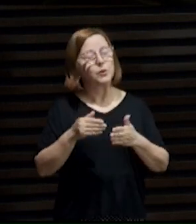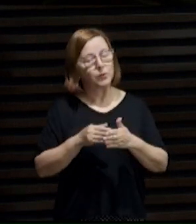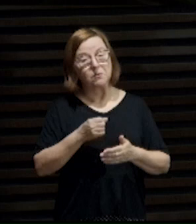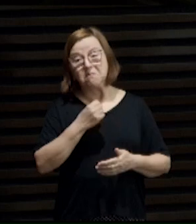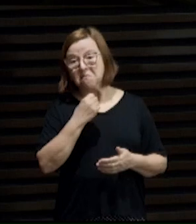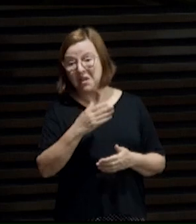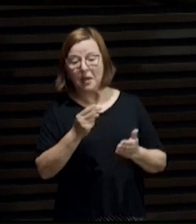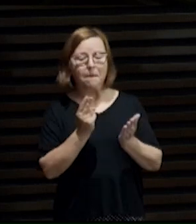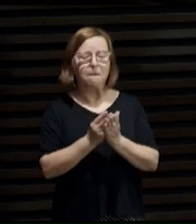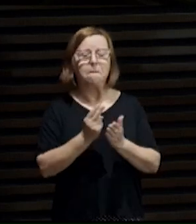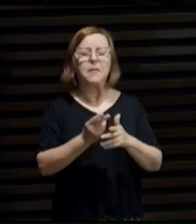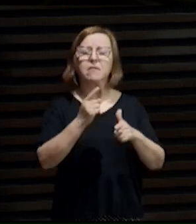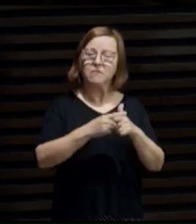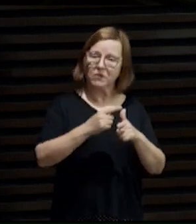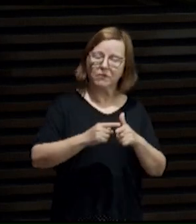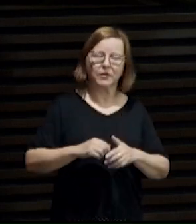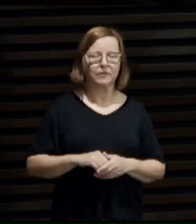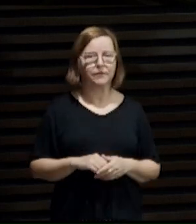E o que dizer de José?